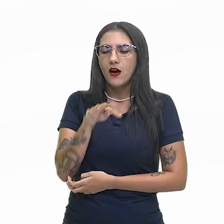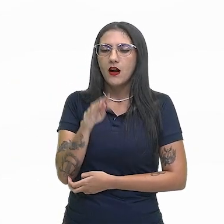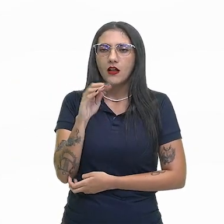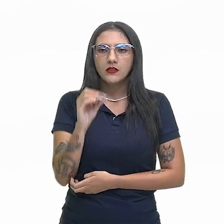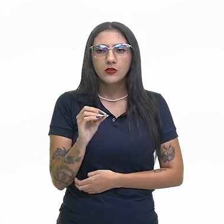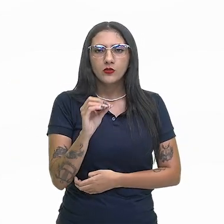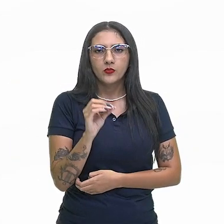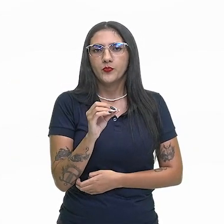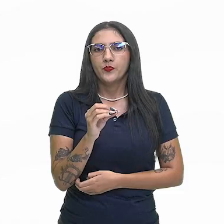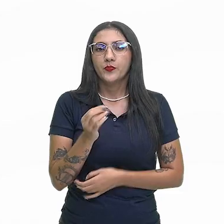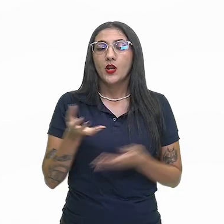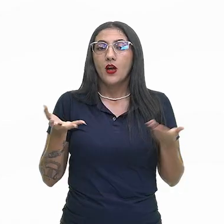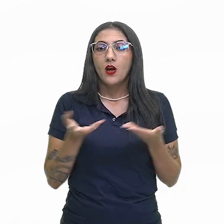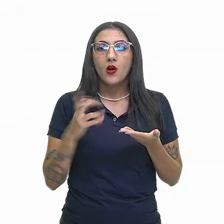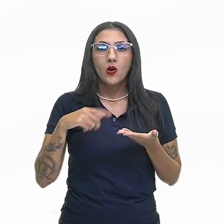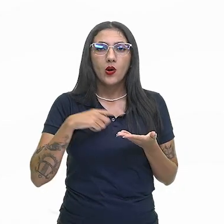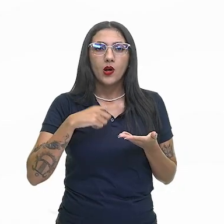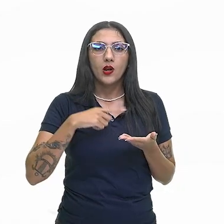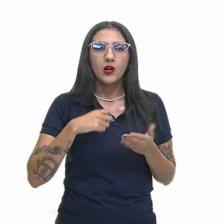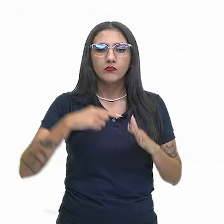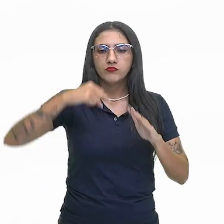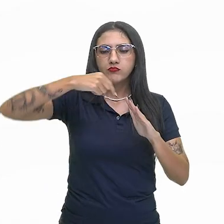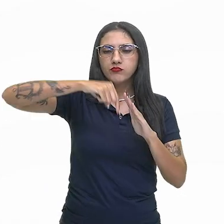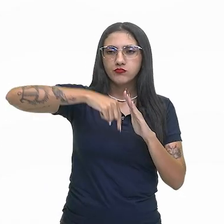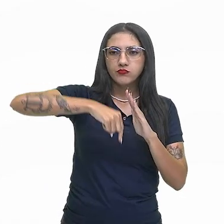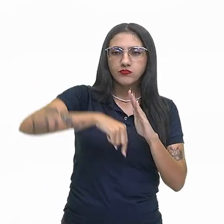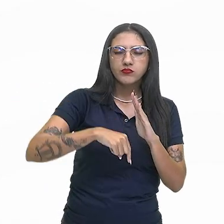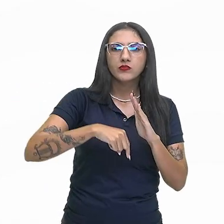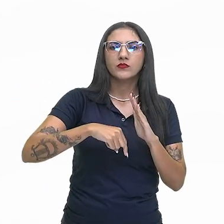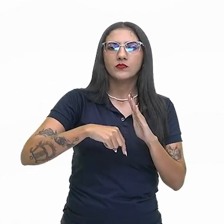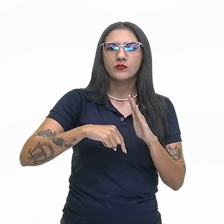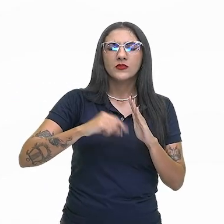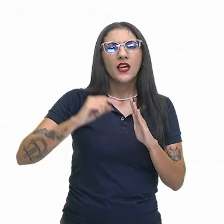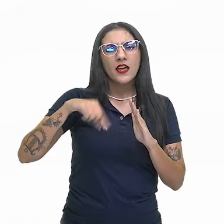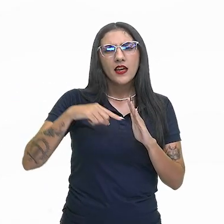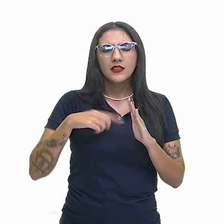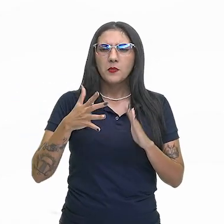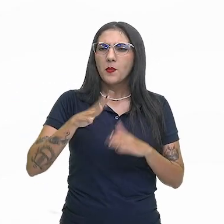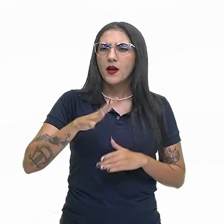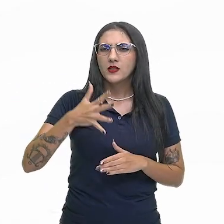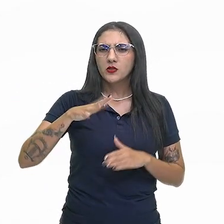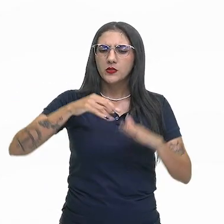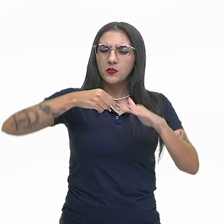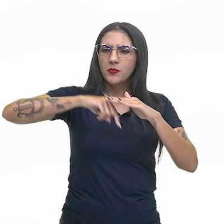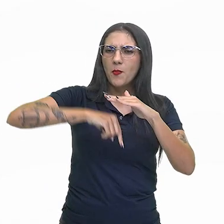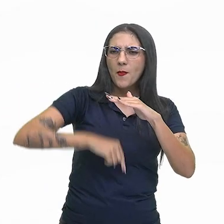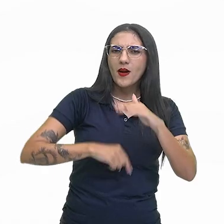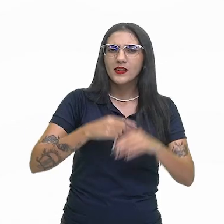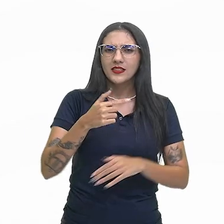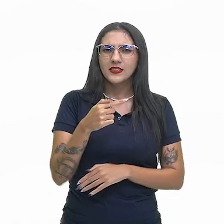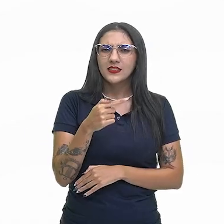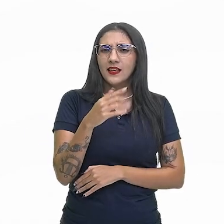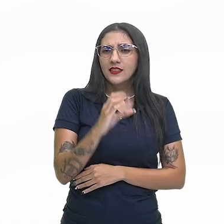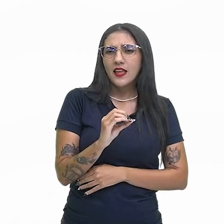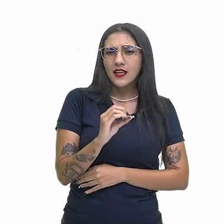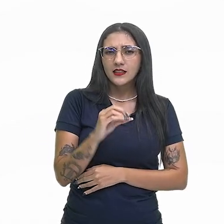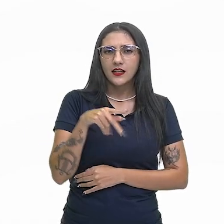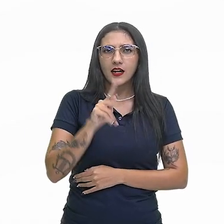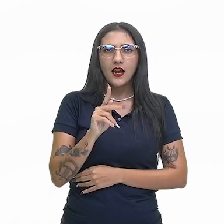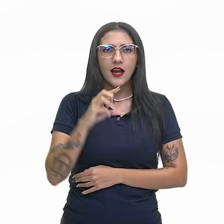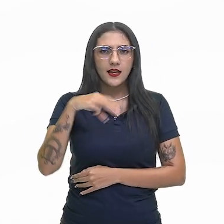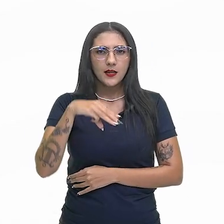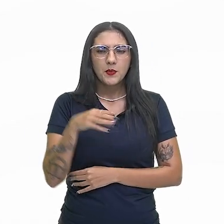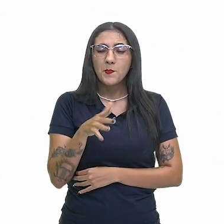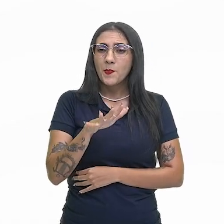uma camada que fica embaixo da crosta terrestre, que vai ter uma profundidade ali entre 70 quilômetros aproximadamente, tá,